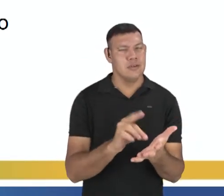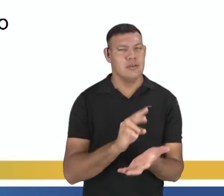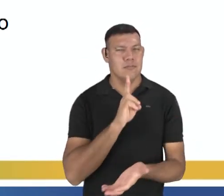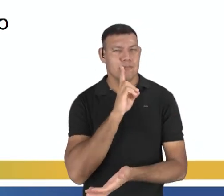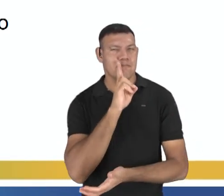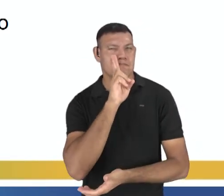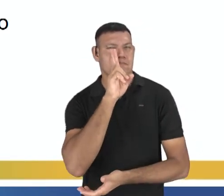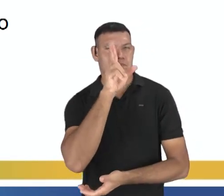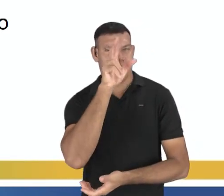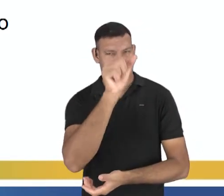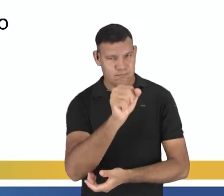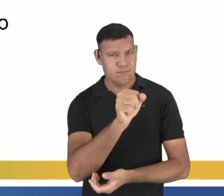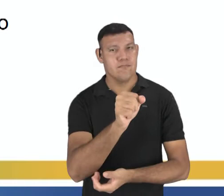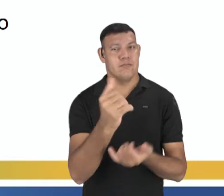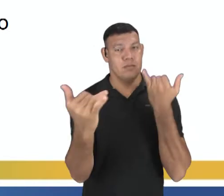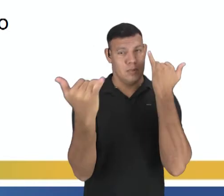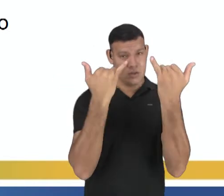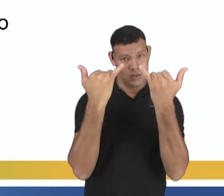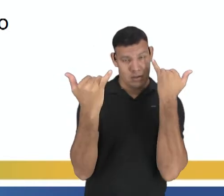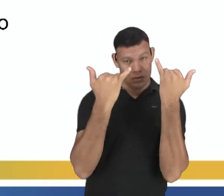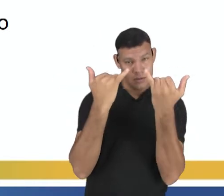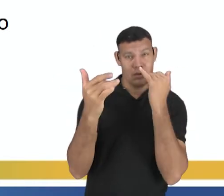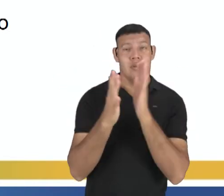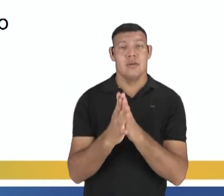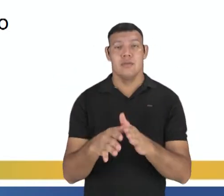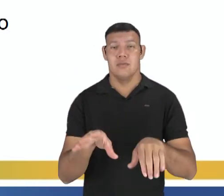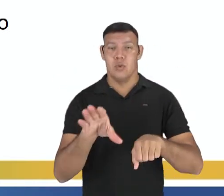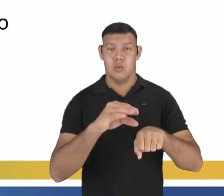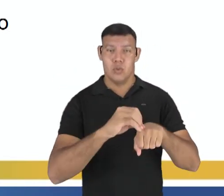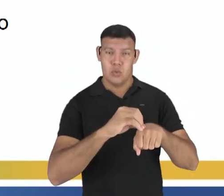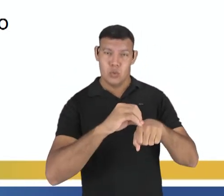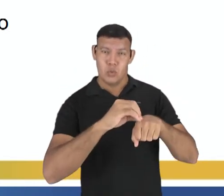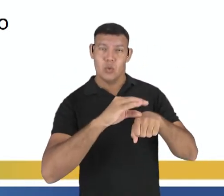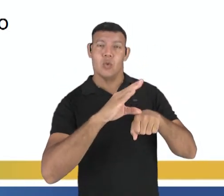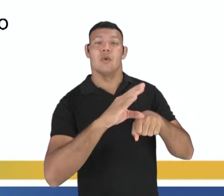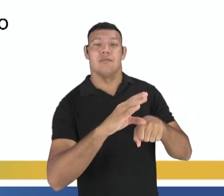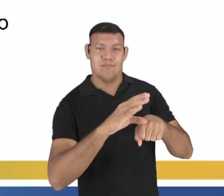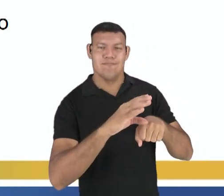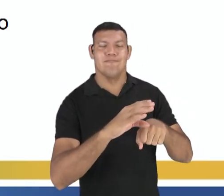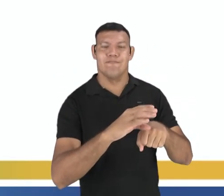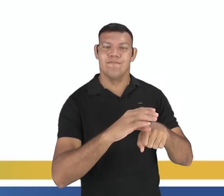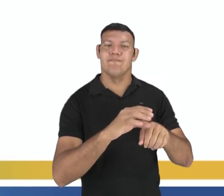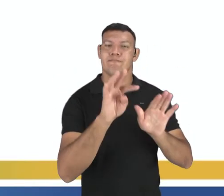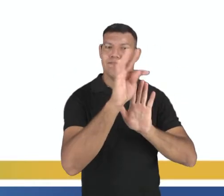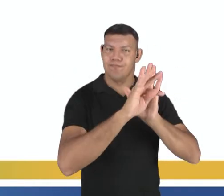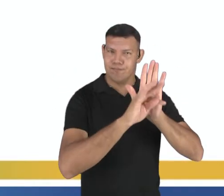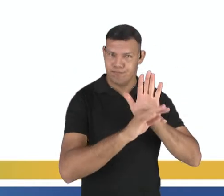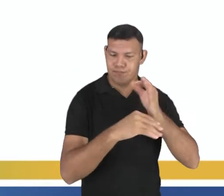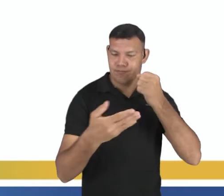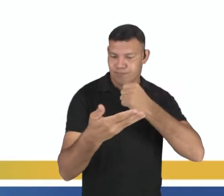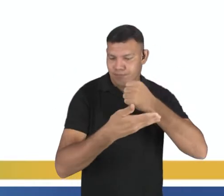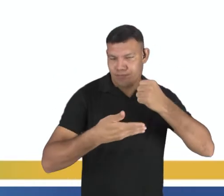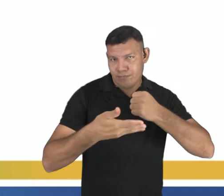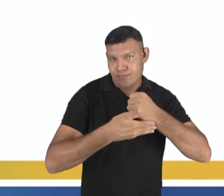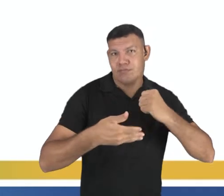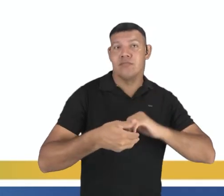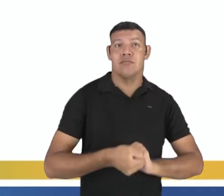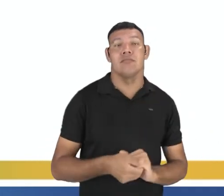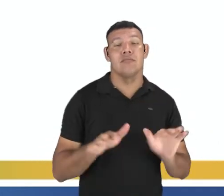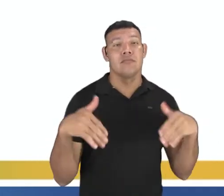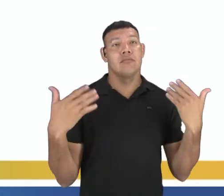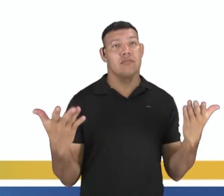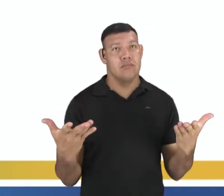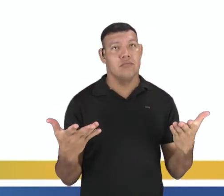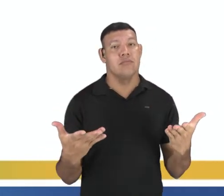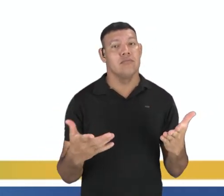força de informação e de conhecimento a partir daquele texto. E aí nós já vimos o